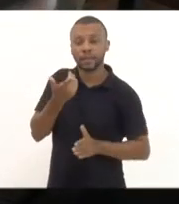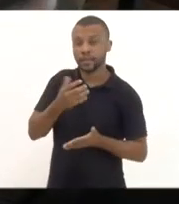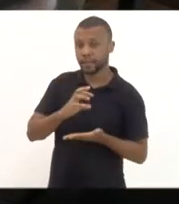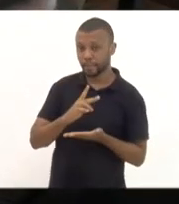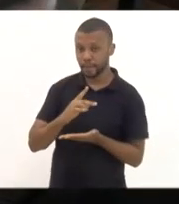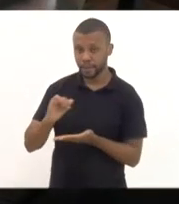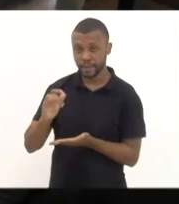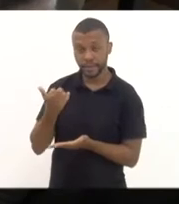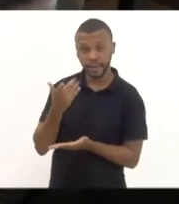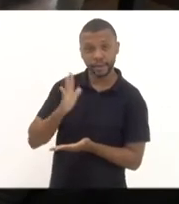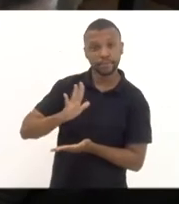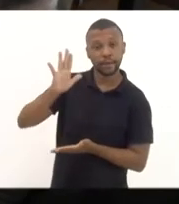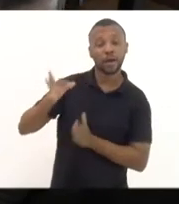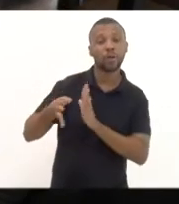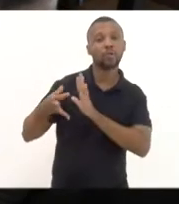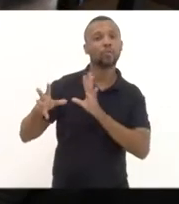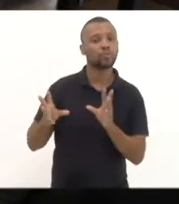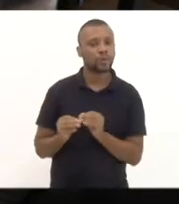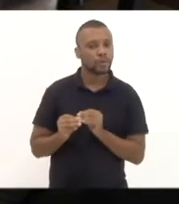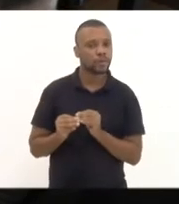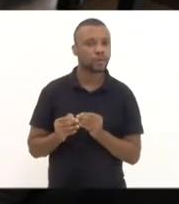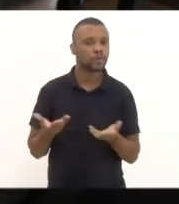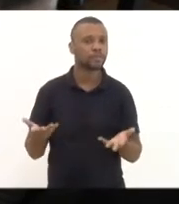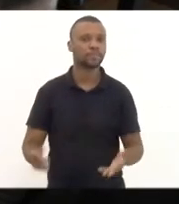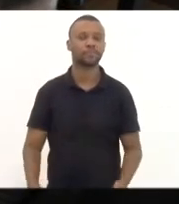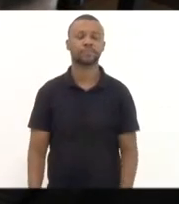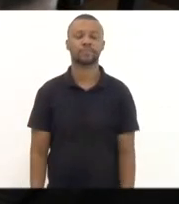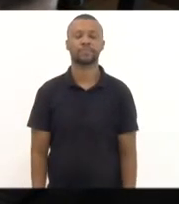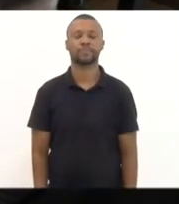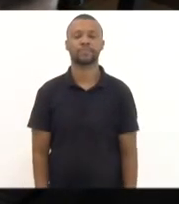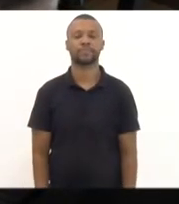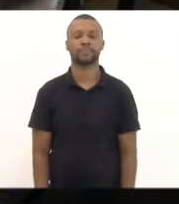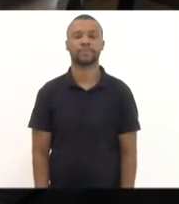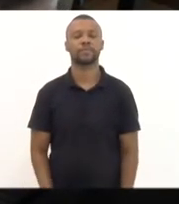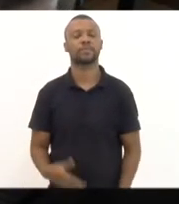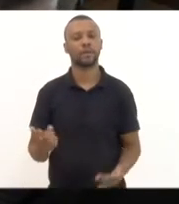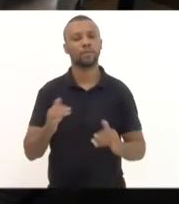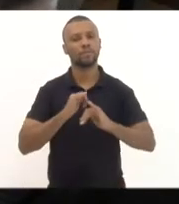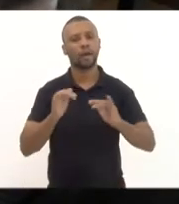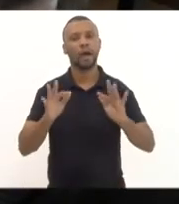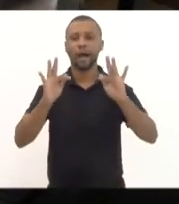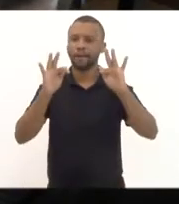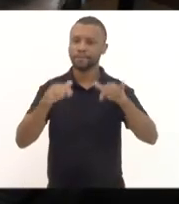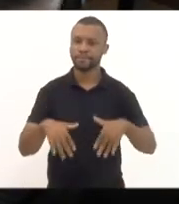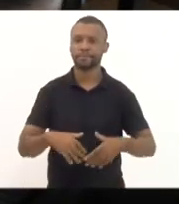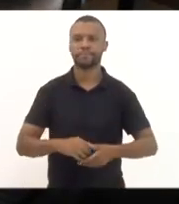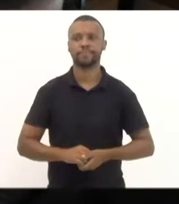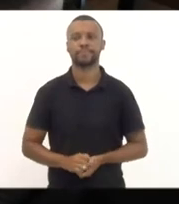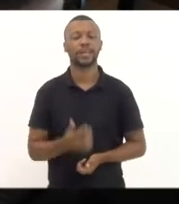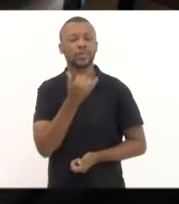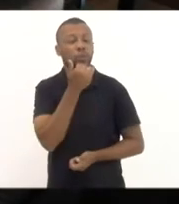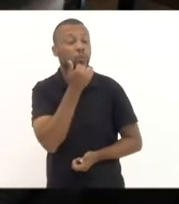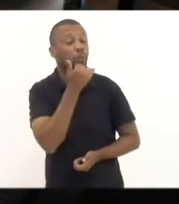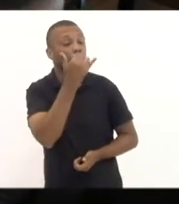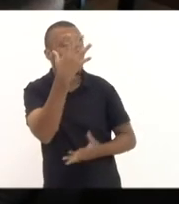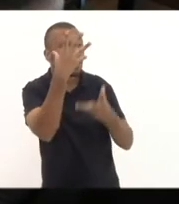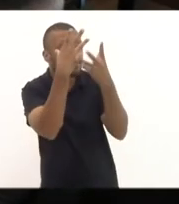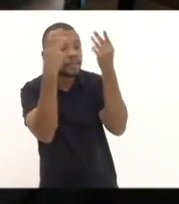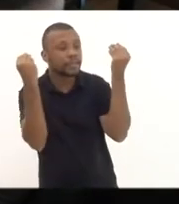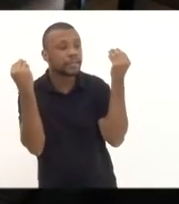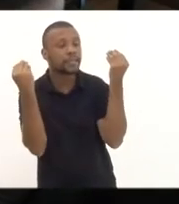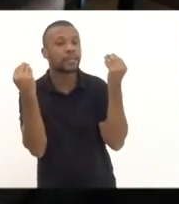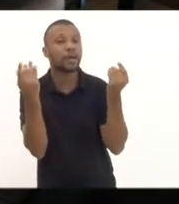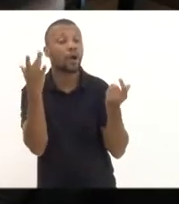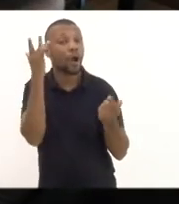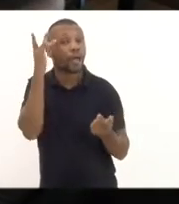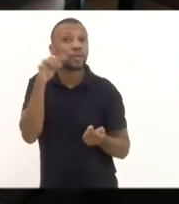de inquérito que queira fazer alguma sugestão então louvores errada pois não acho que